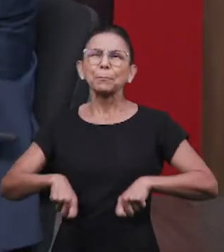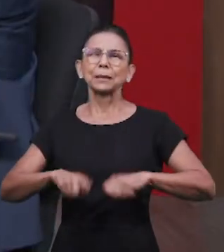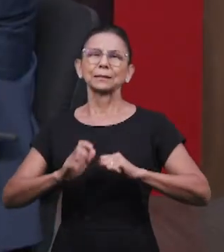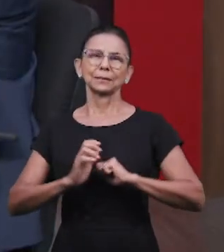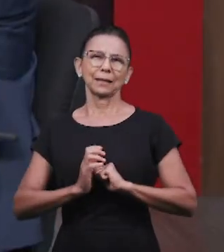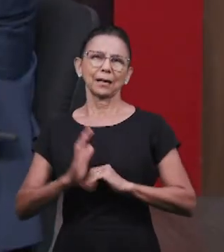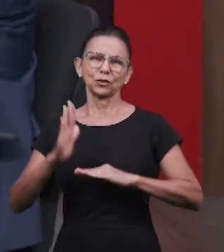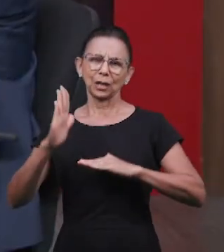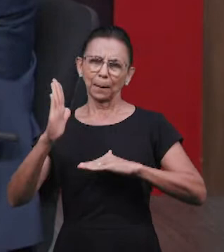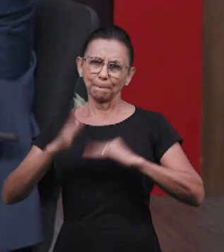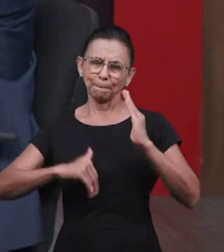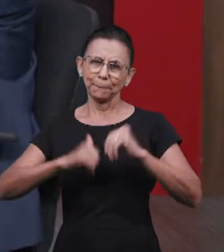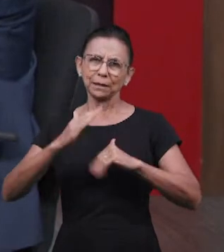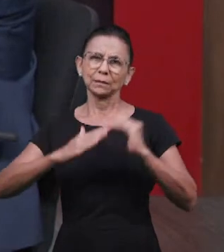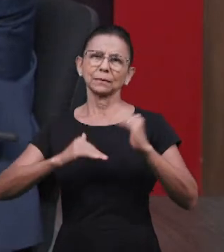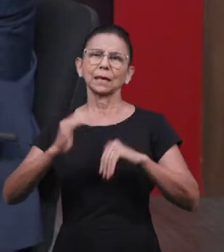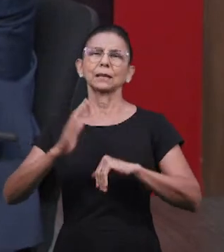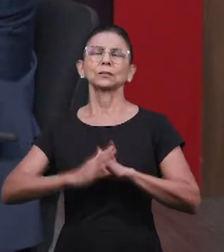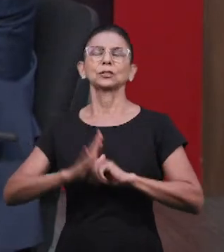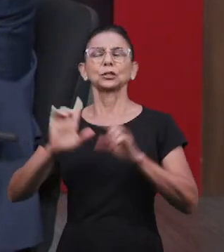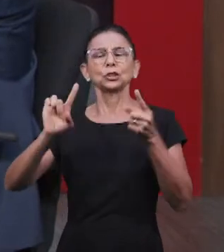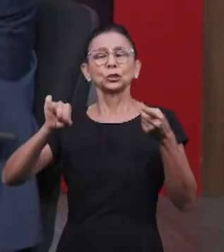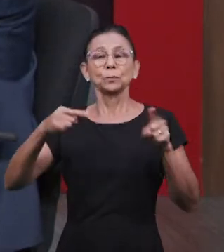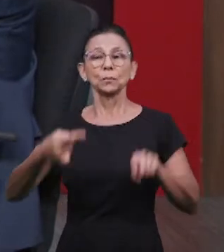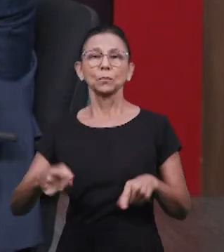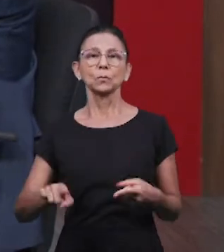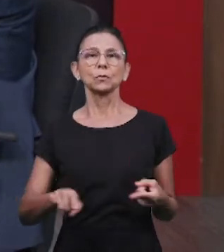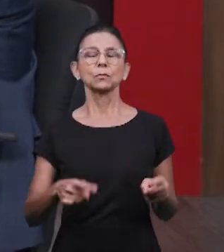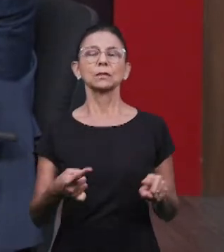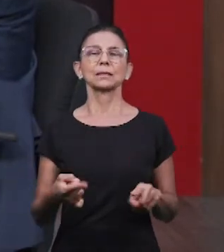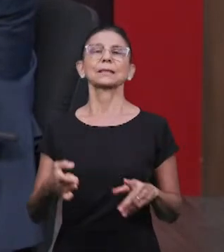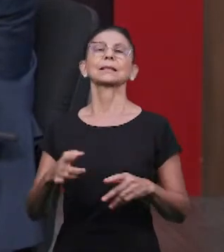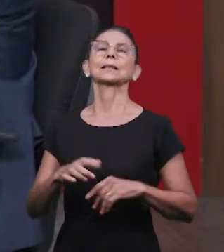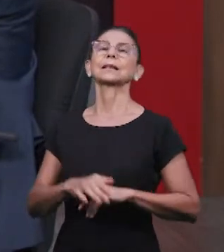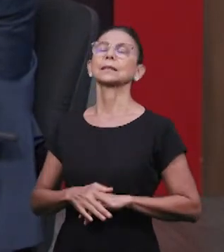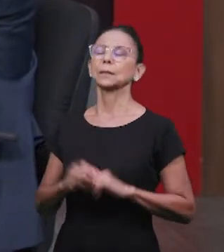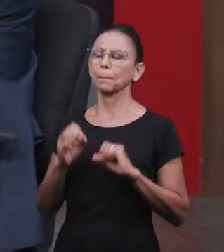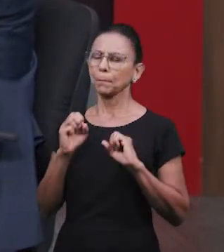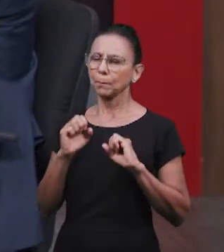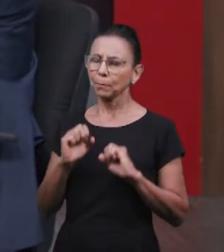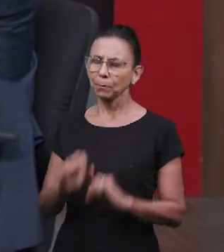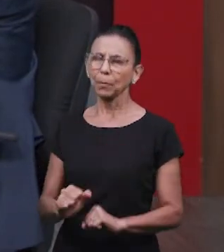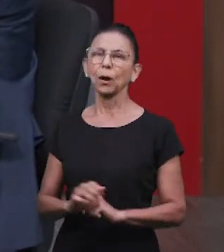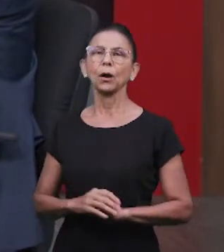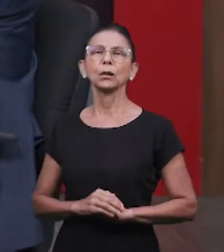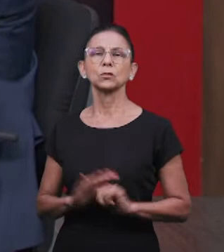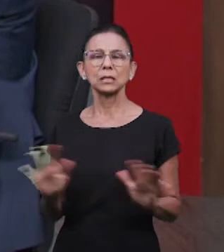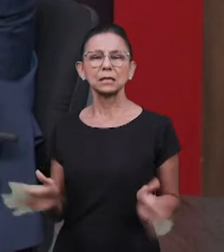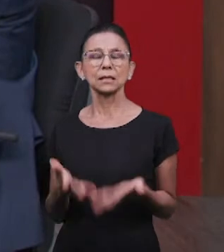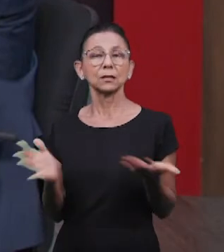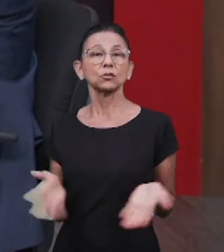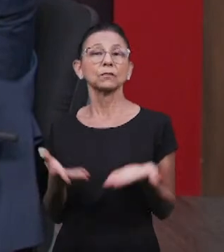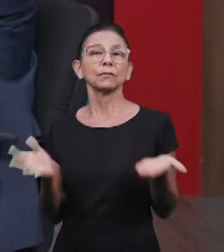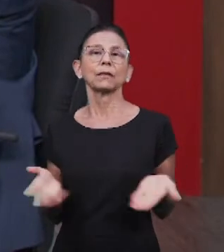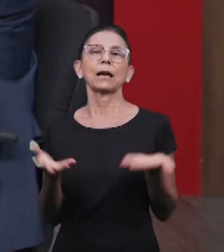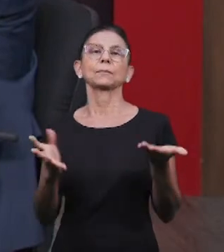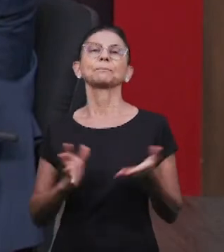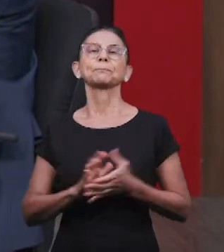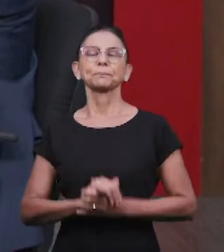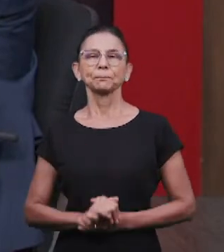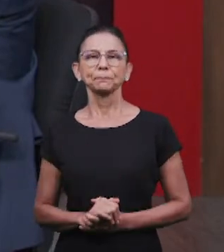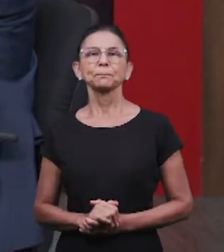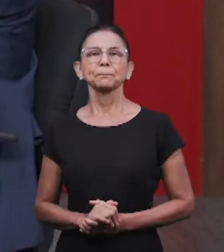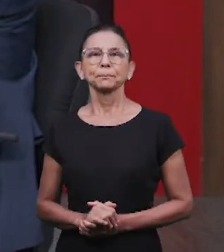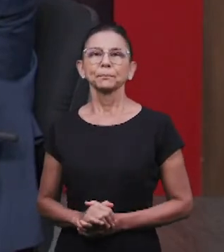eles têm, muitas vezes, até o ouvido absoluto. Então, você pode, né, investir nessa criança ali para o estudante, para ela